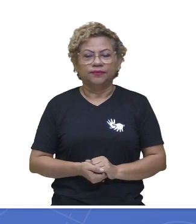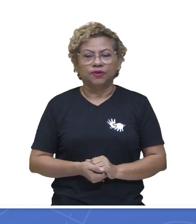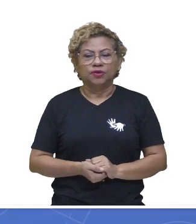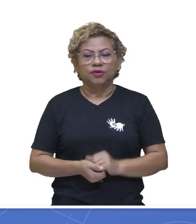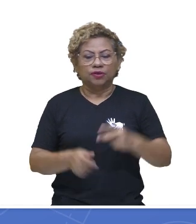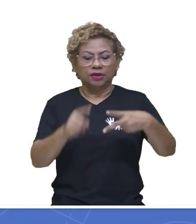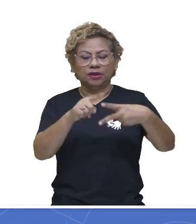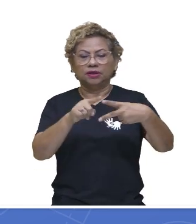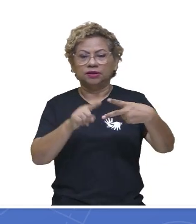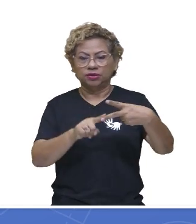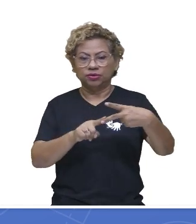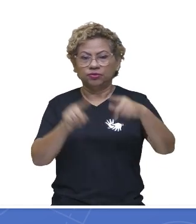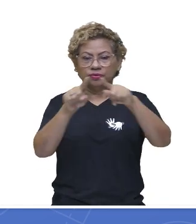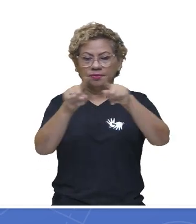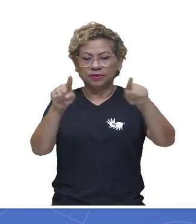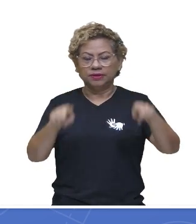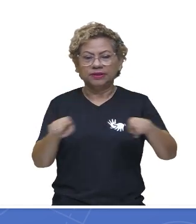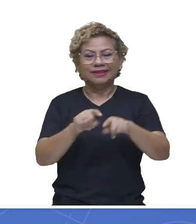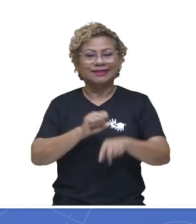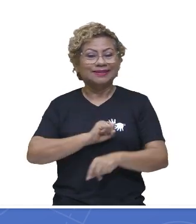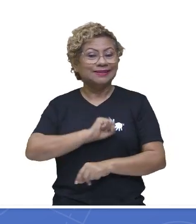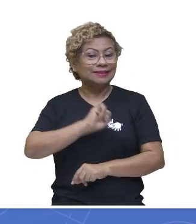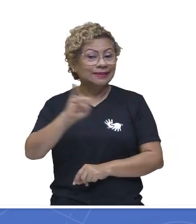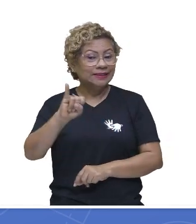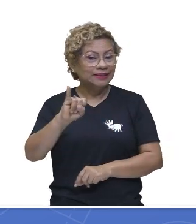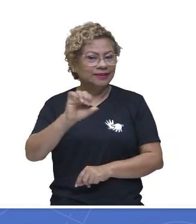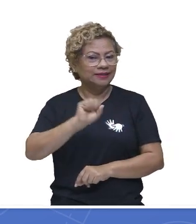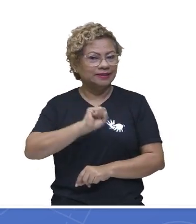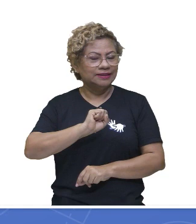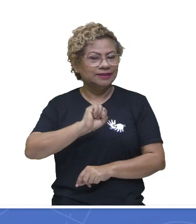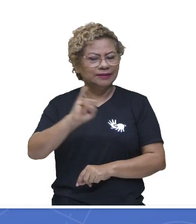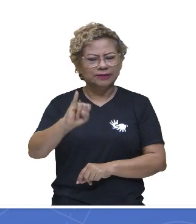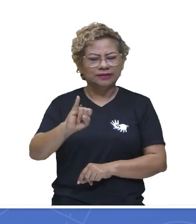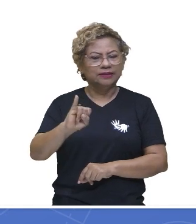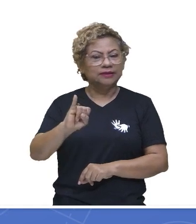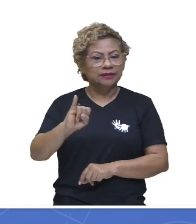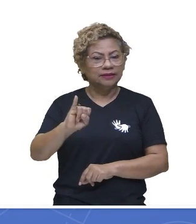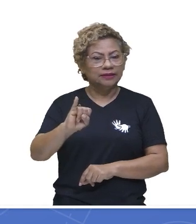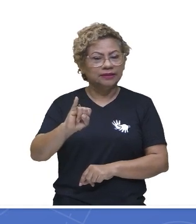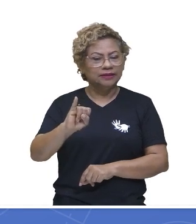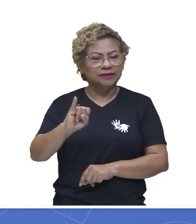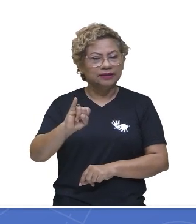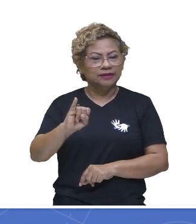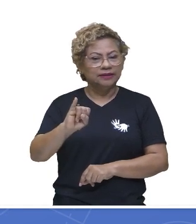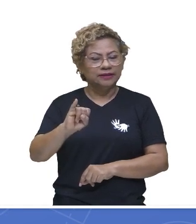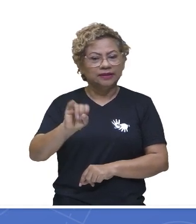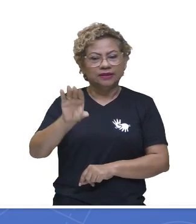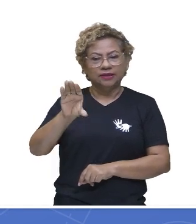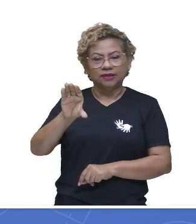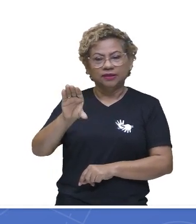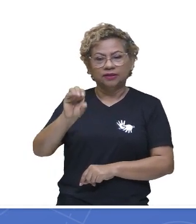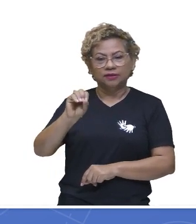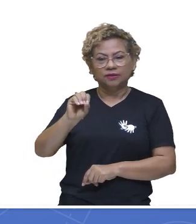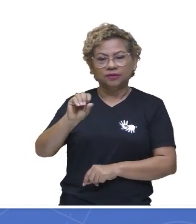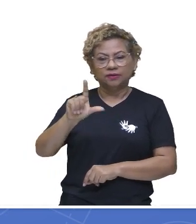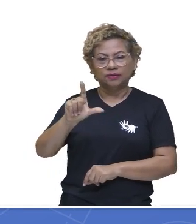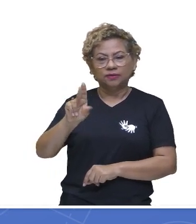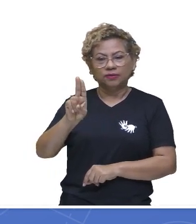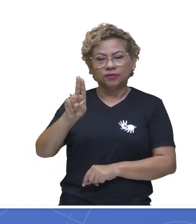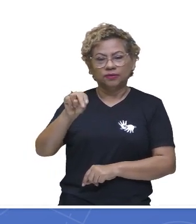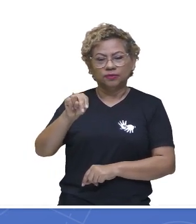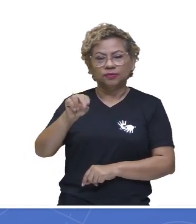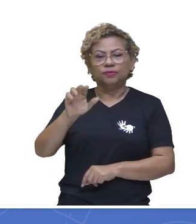duas matrizes se o número, atenção pessoal, se o número de colunas da primeira matriz,